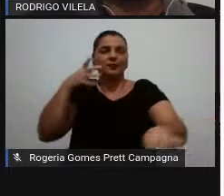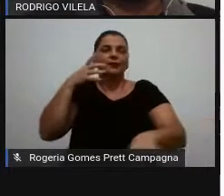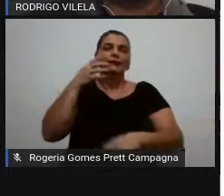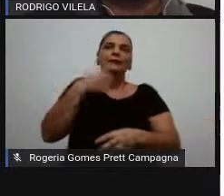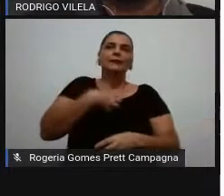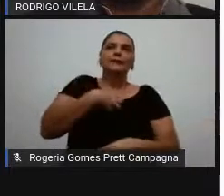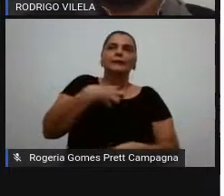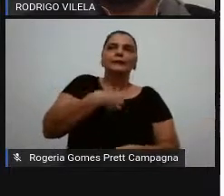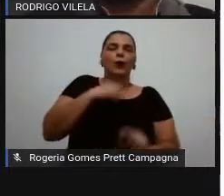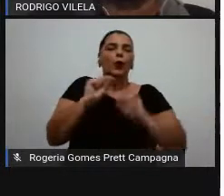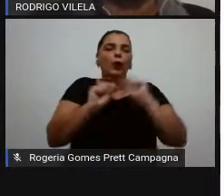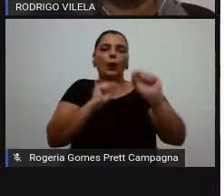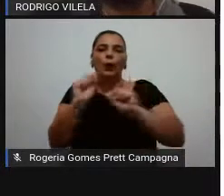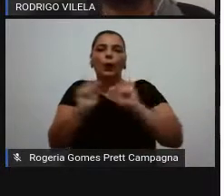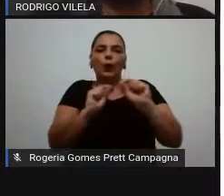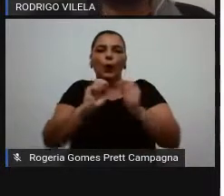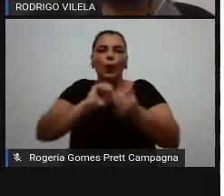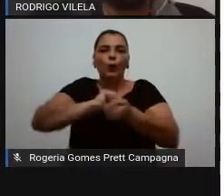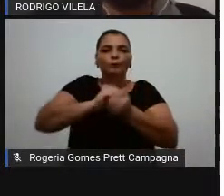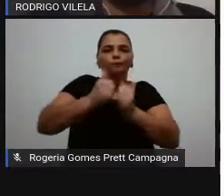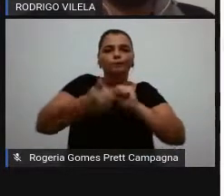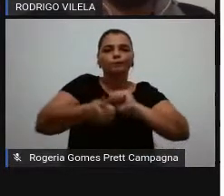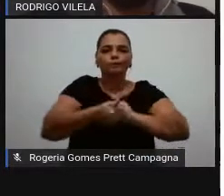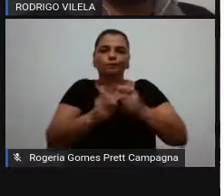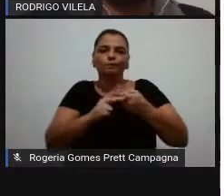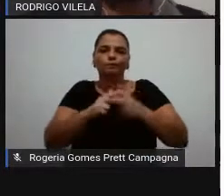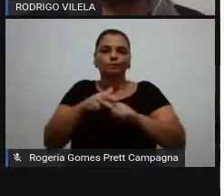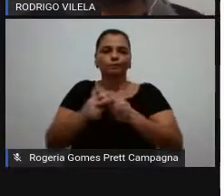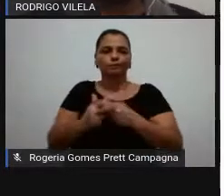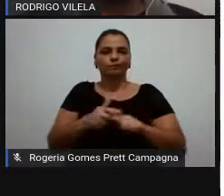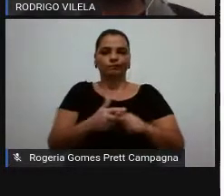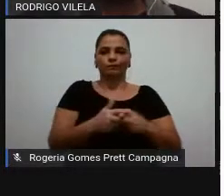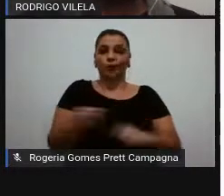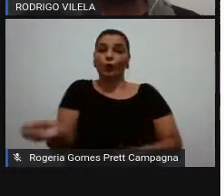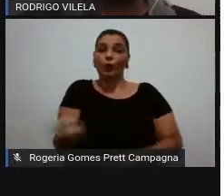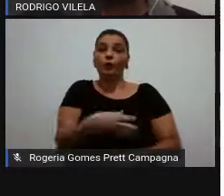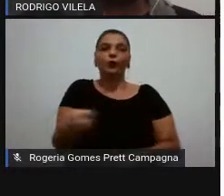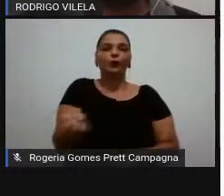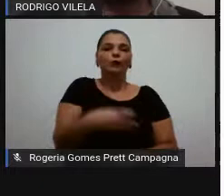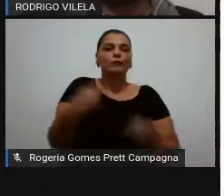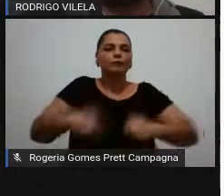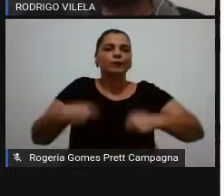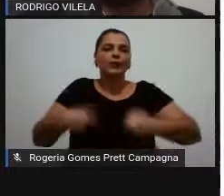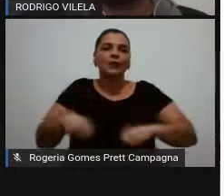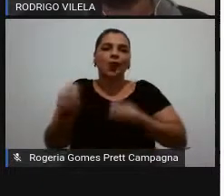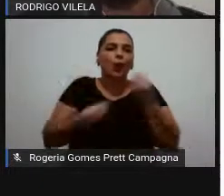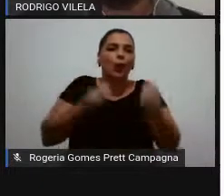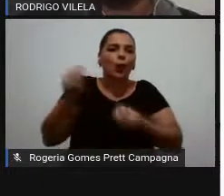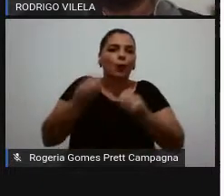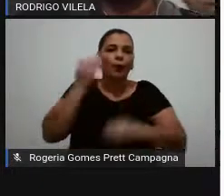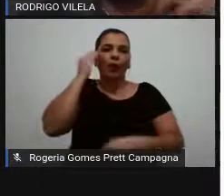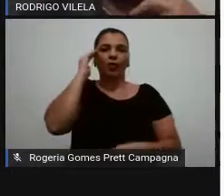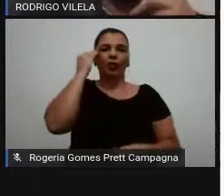necessidade de nos reorganizarmos o trabalho. Então, havia necessidade de compreender